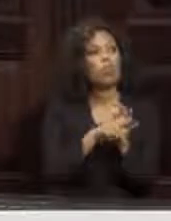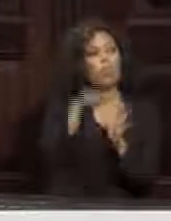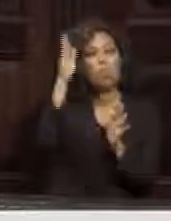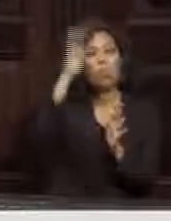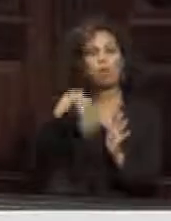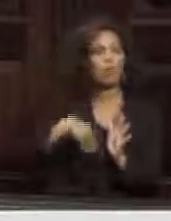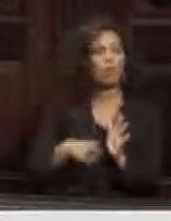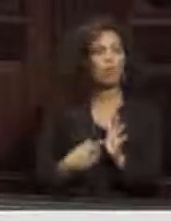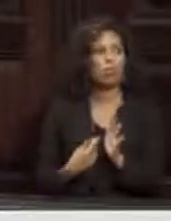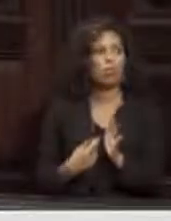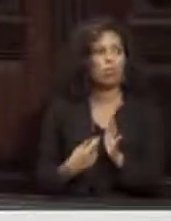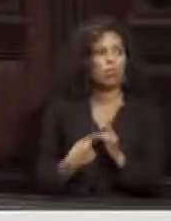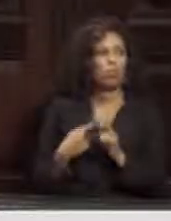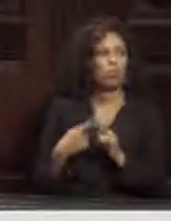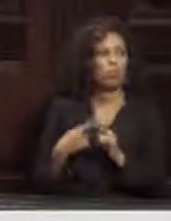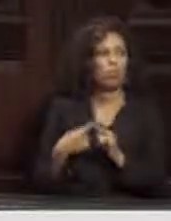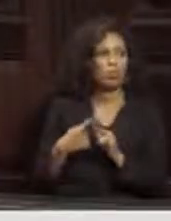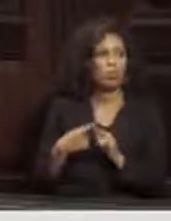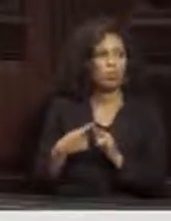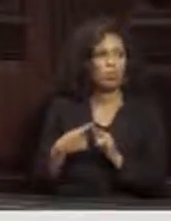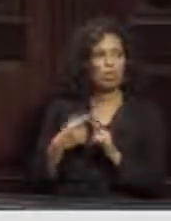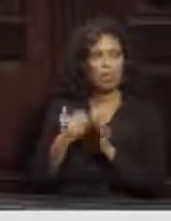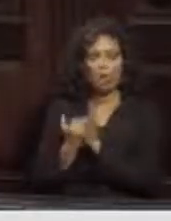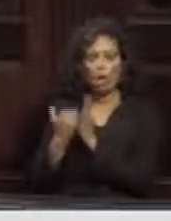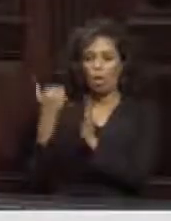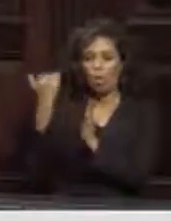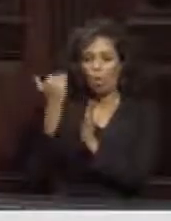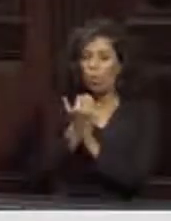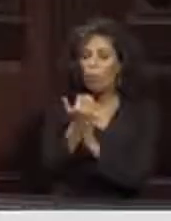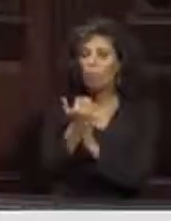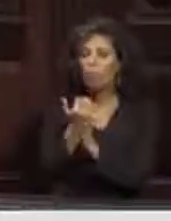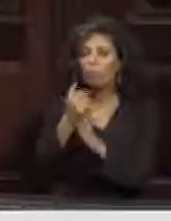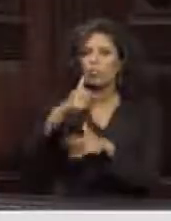neles aumentar o nível de desemprego